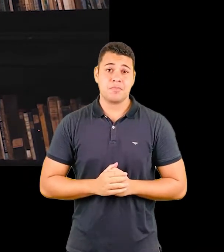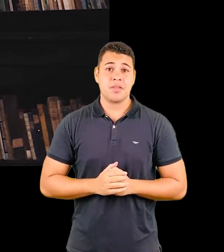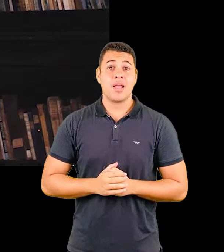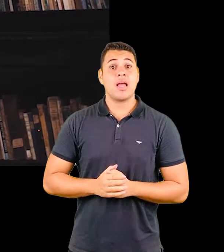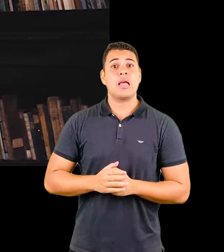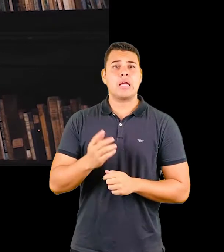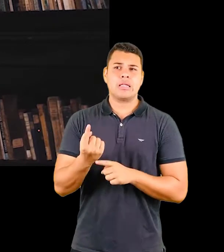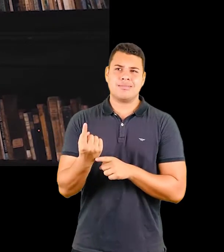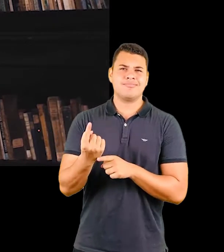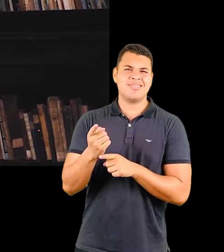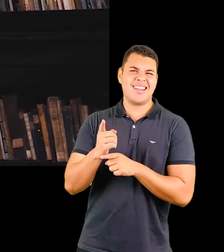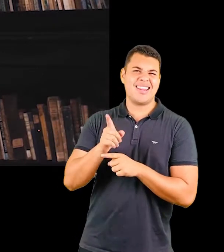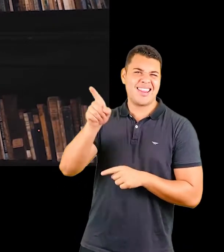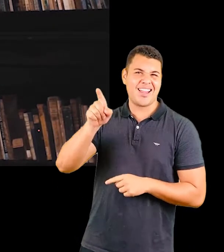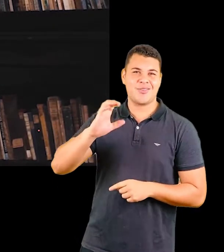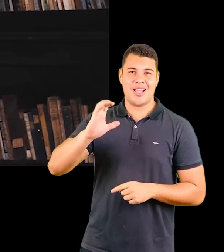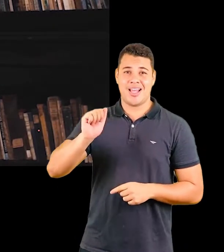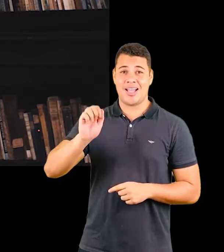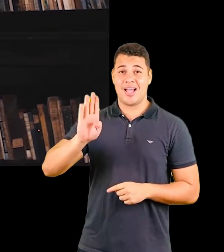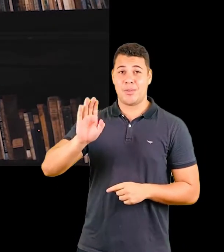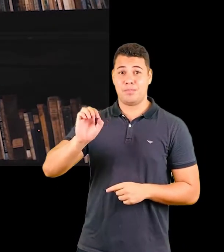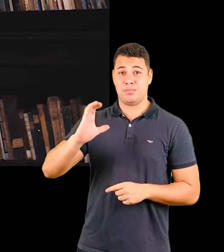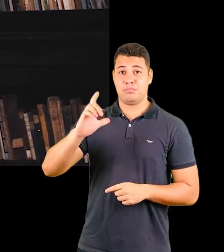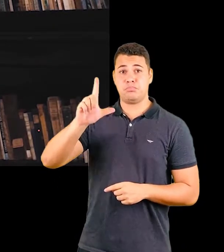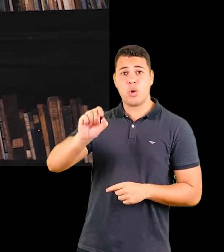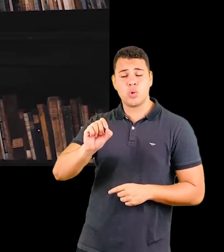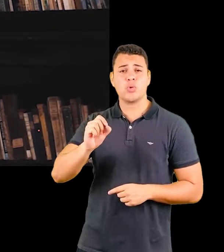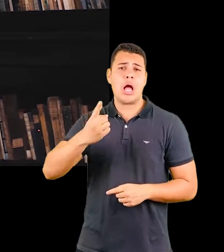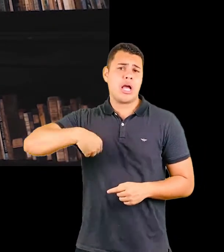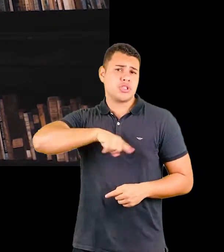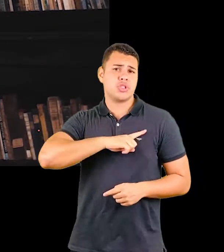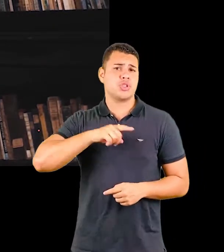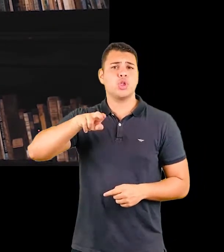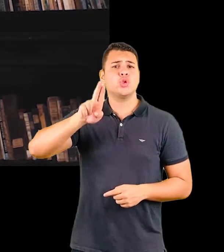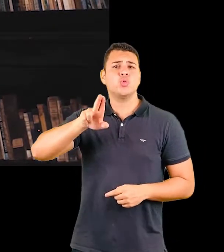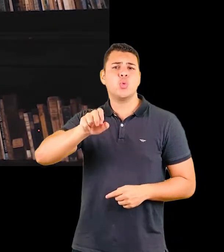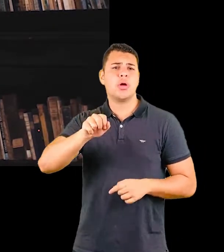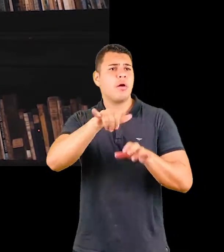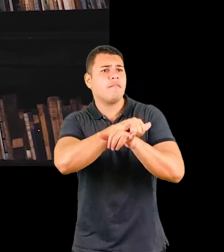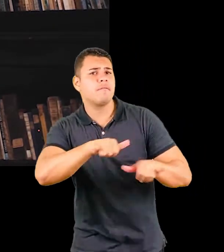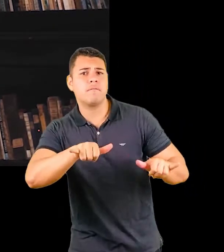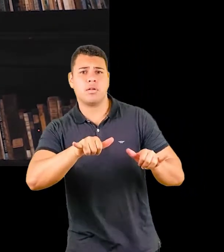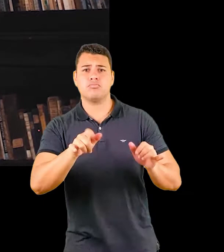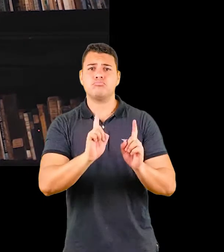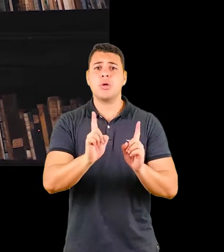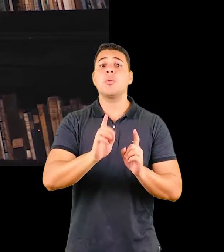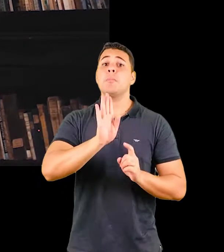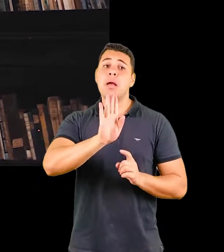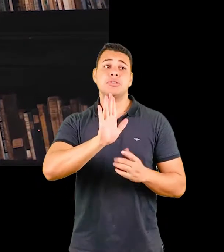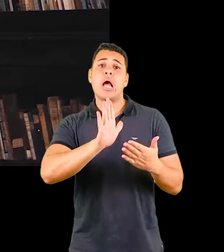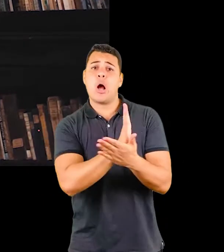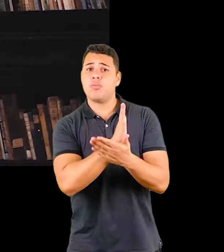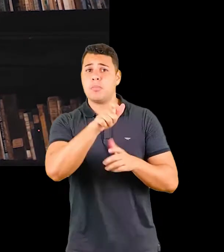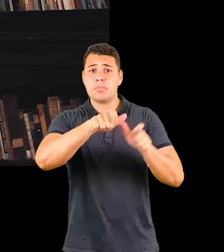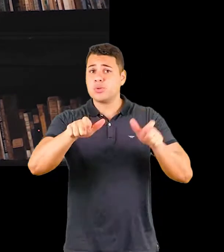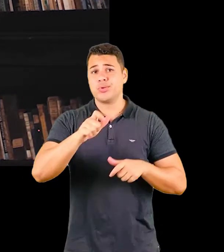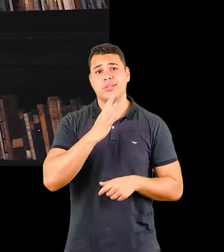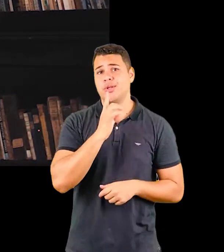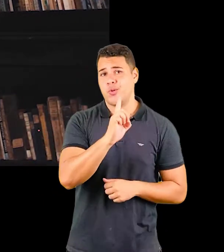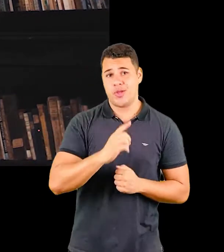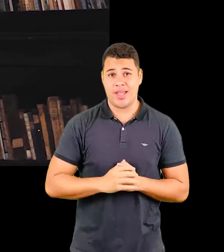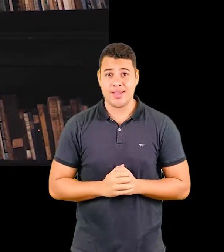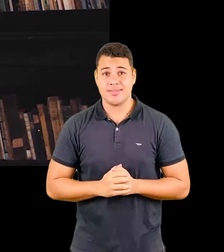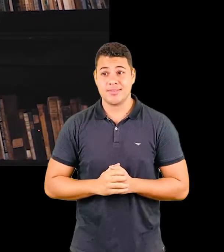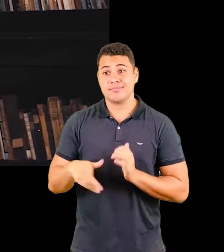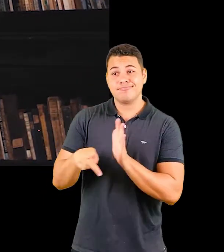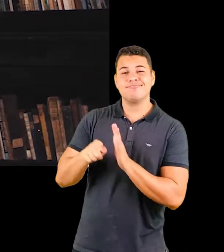menos lá no Caboclo Curubá, a gente nunca trabalhou isso. Acredito que tem gente que não tem nem esse conhecimento de que